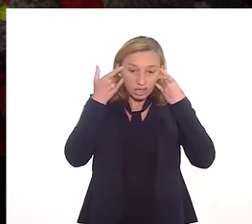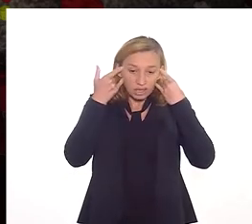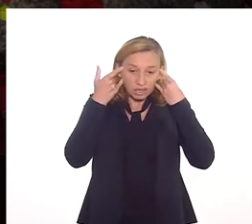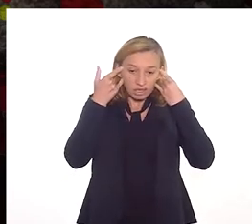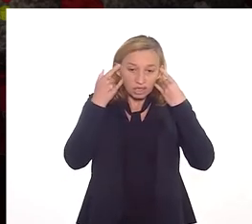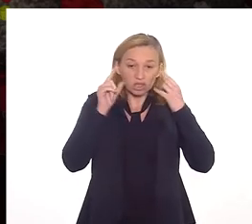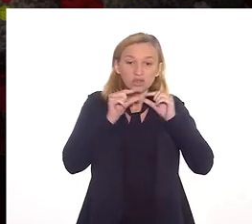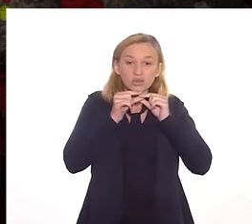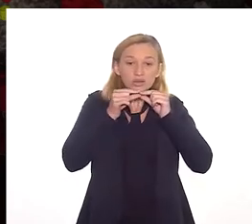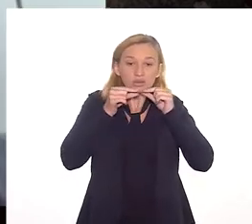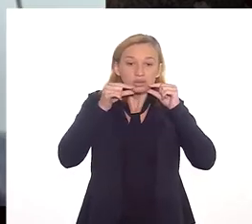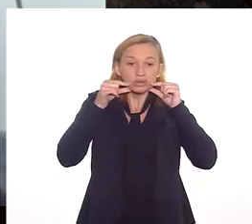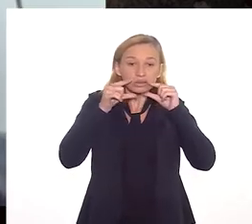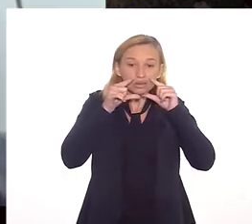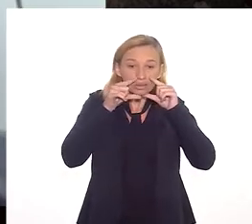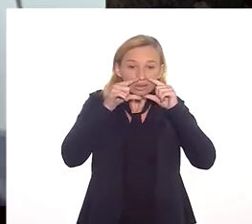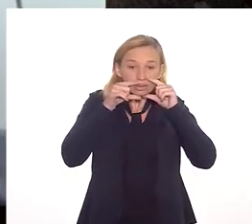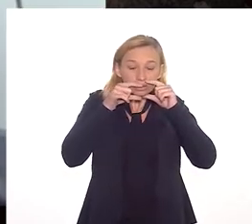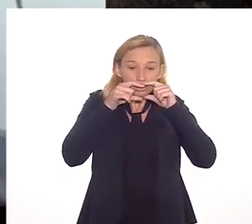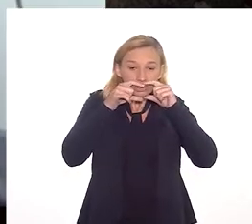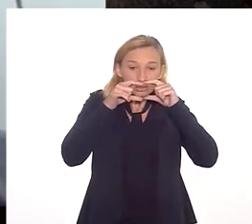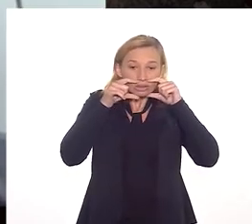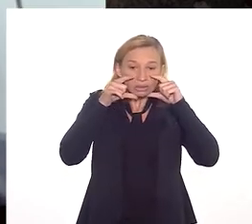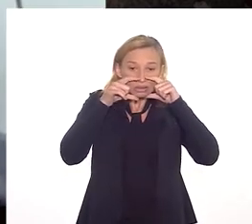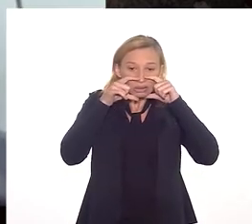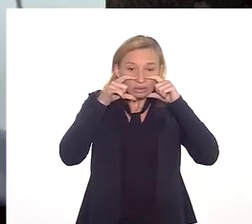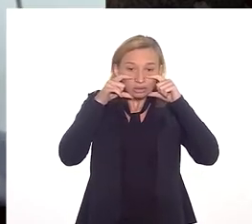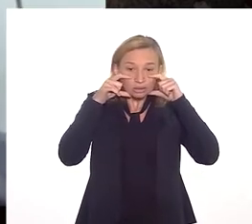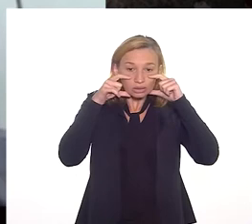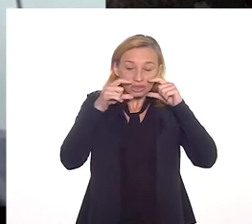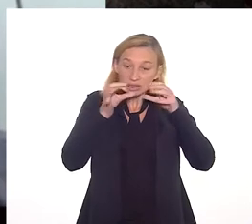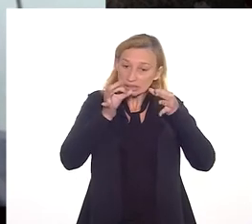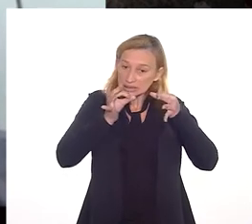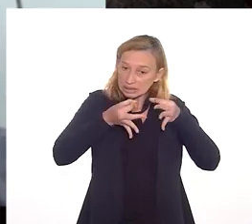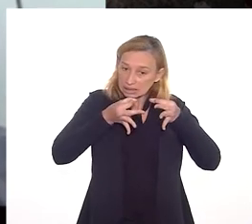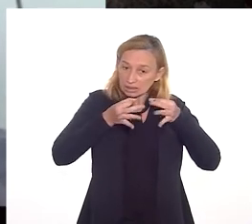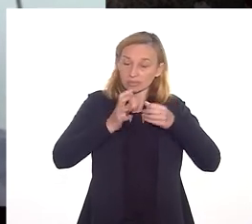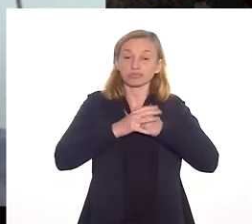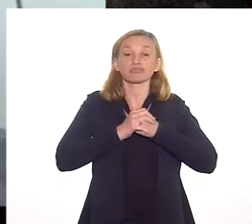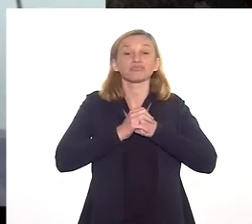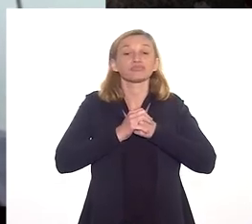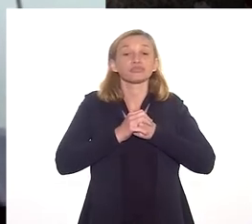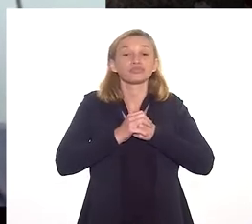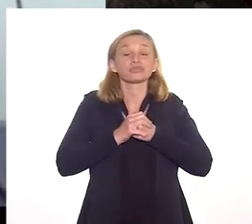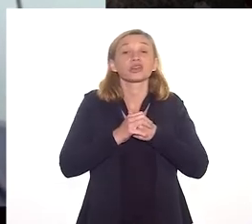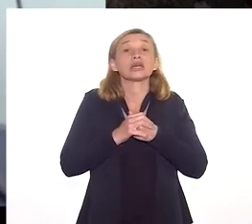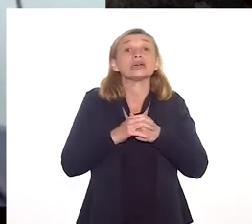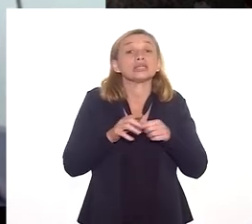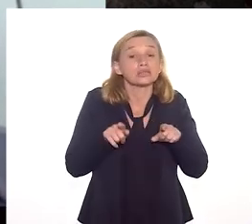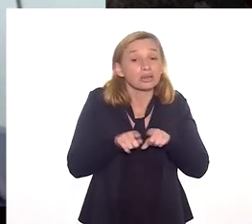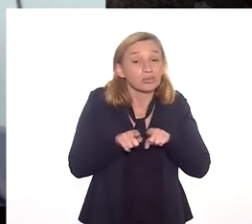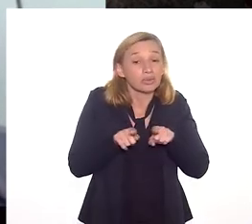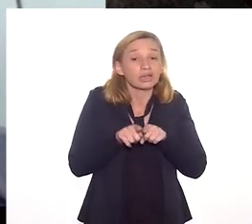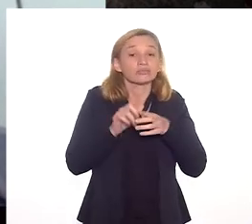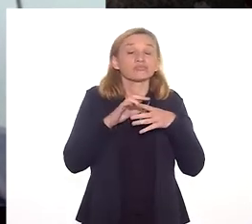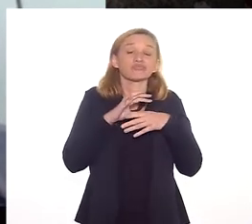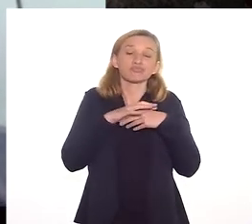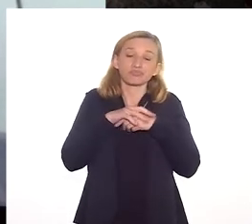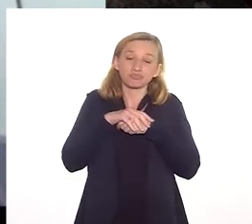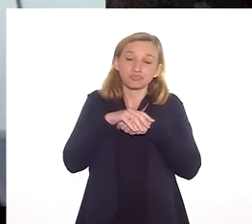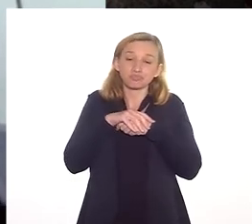a máscara no queixo. A máscara tem que ser colocada da forma correta. E, além